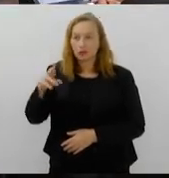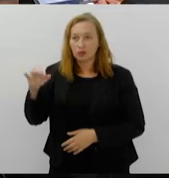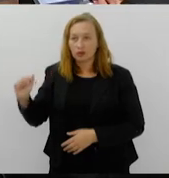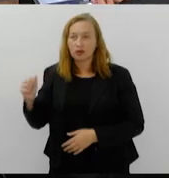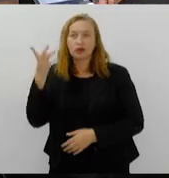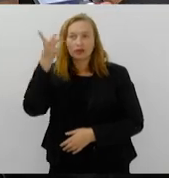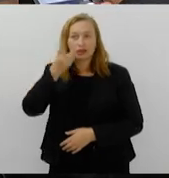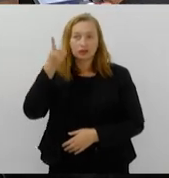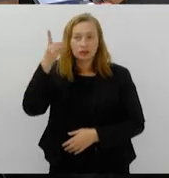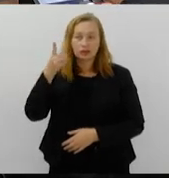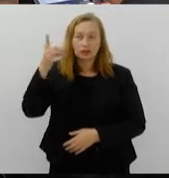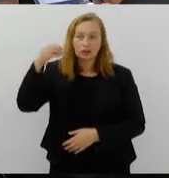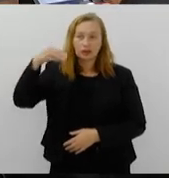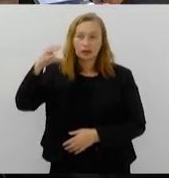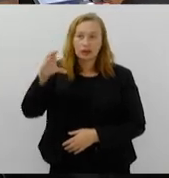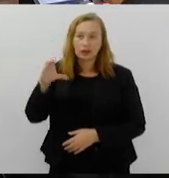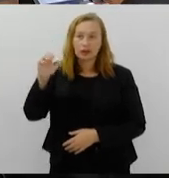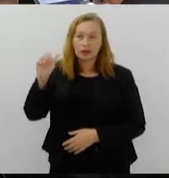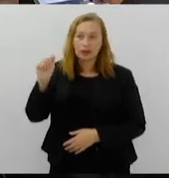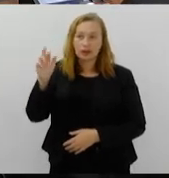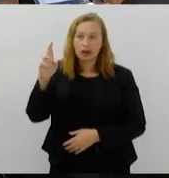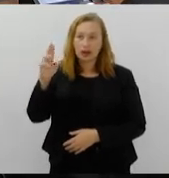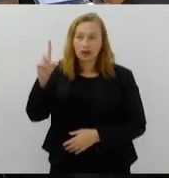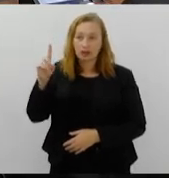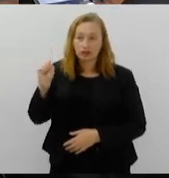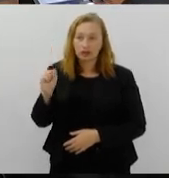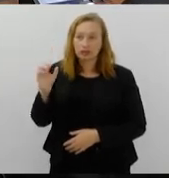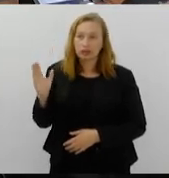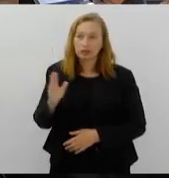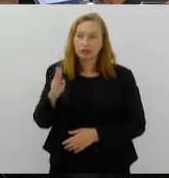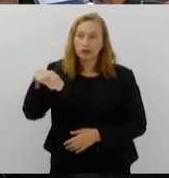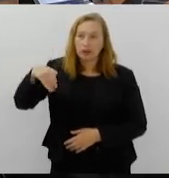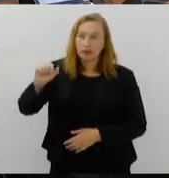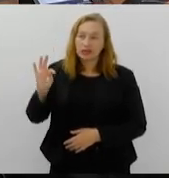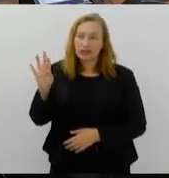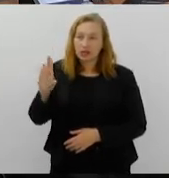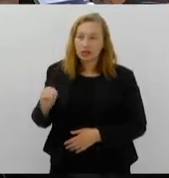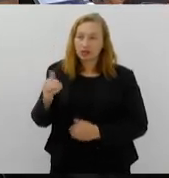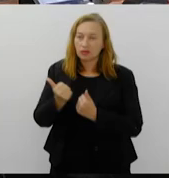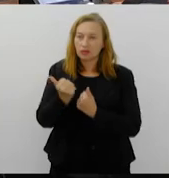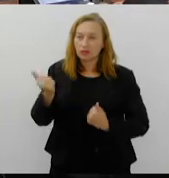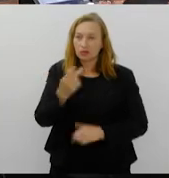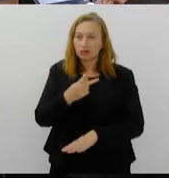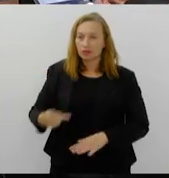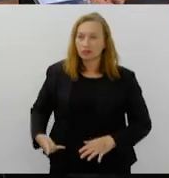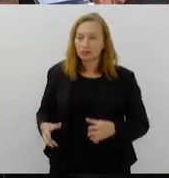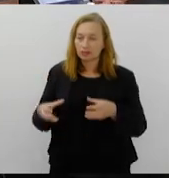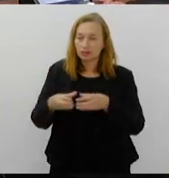Deputado Carlos Macedo, por favor, nosso vice-presidente da comissão.